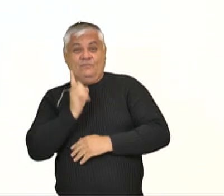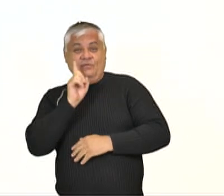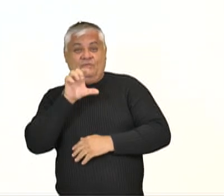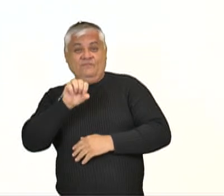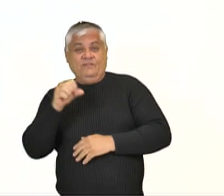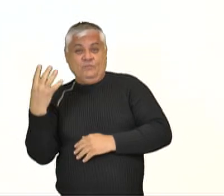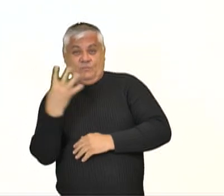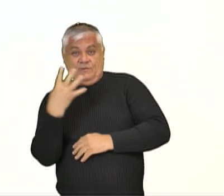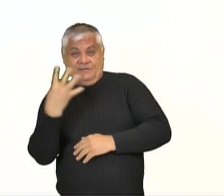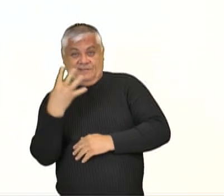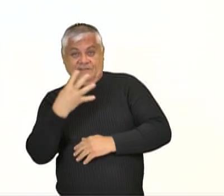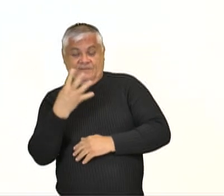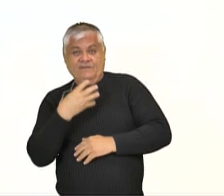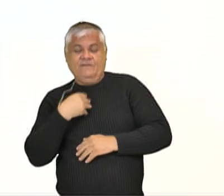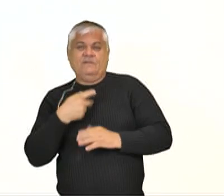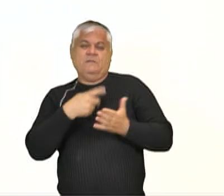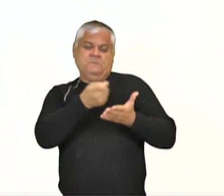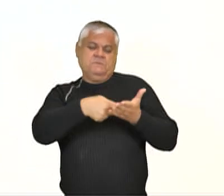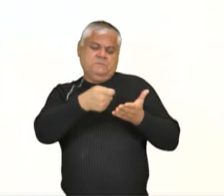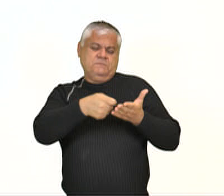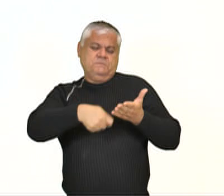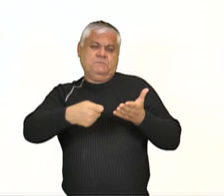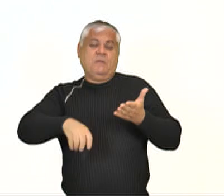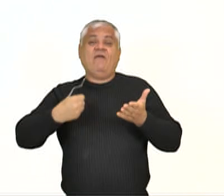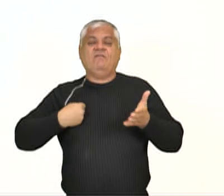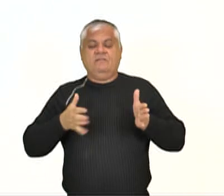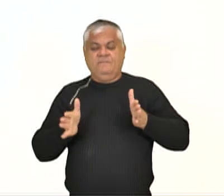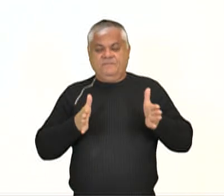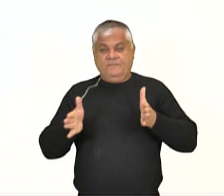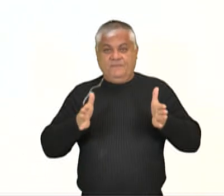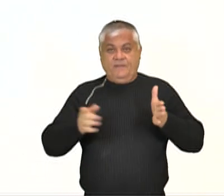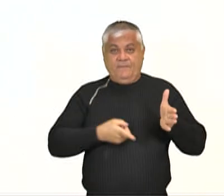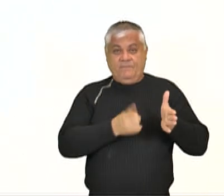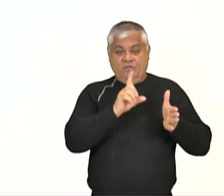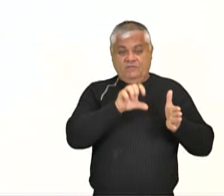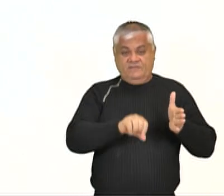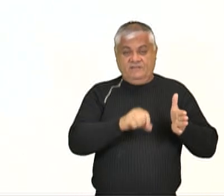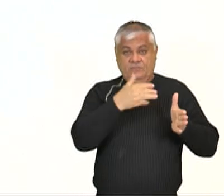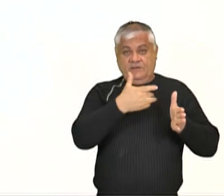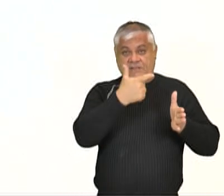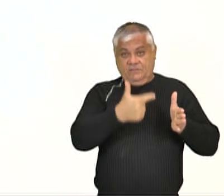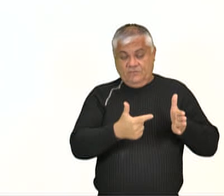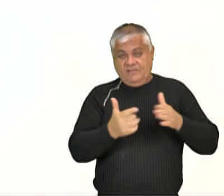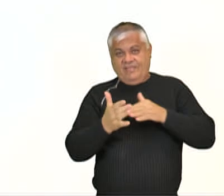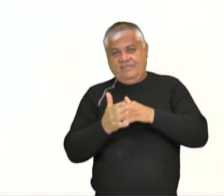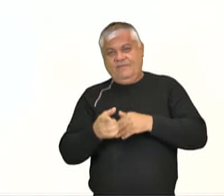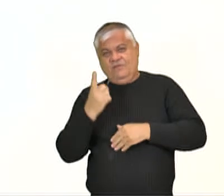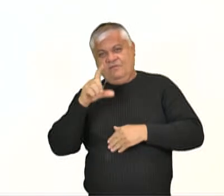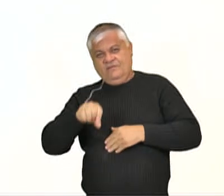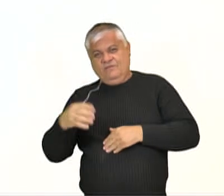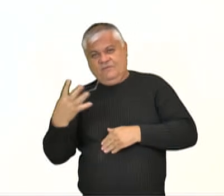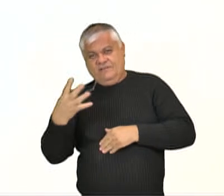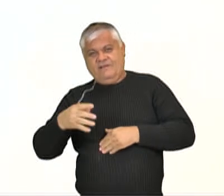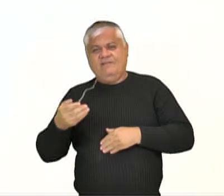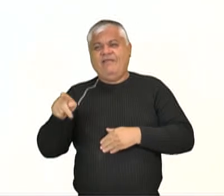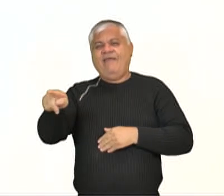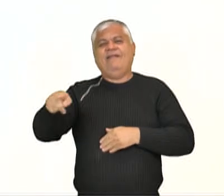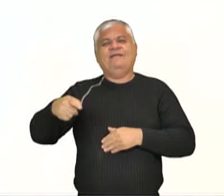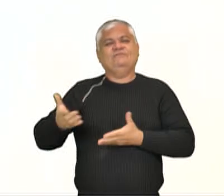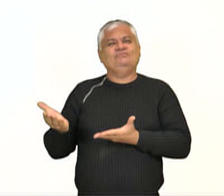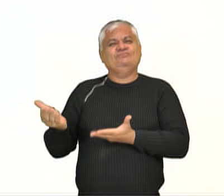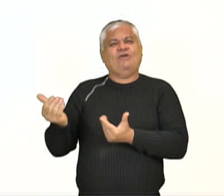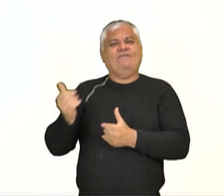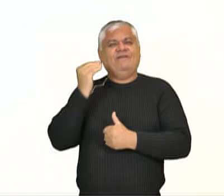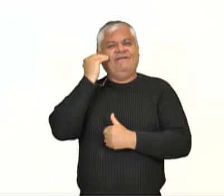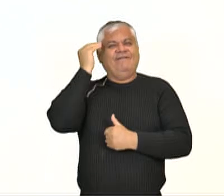1944. Então, a história é narrada, né, nesse período em que ela é uma adolescente. Anne,